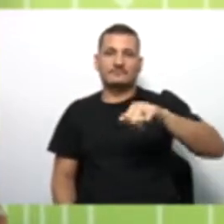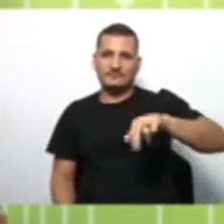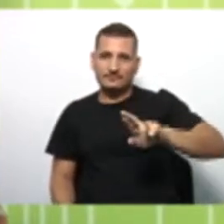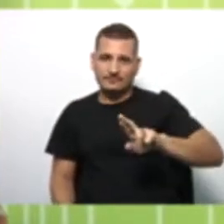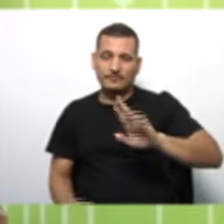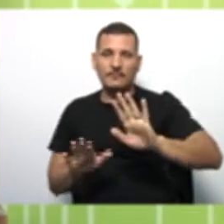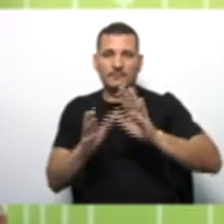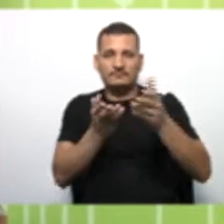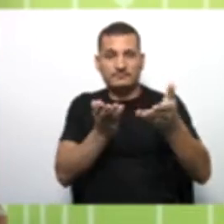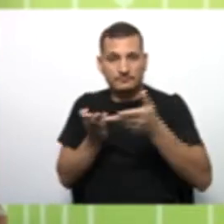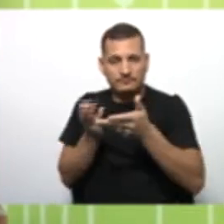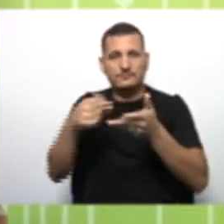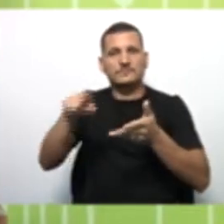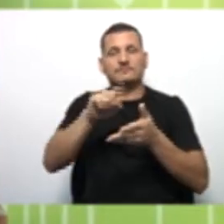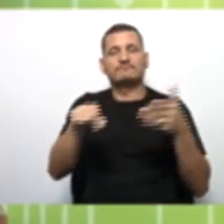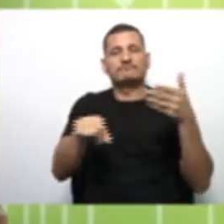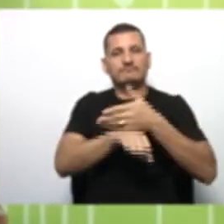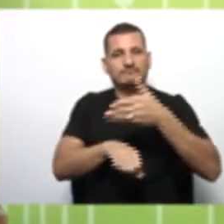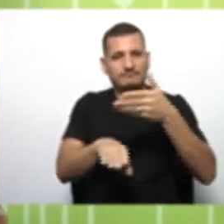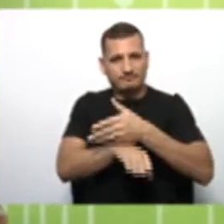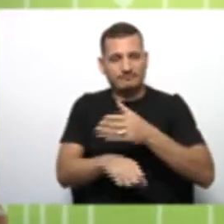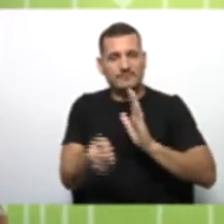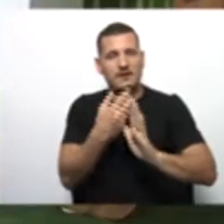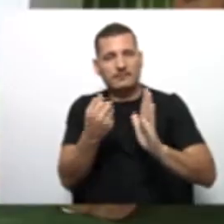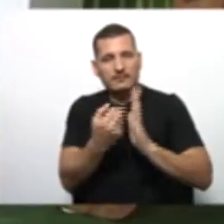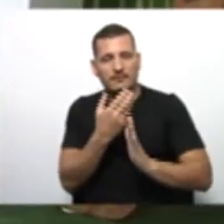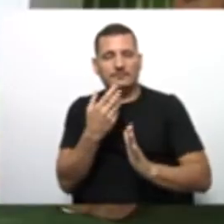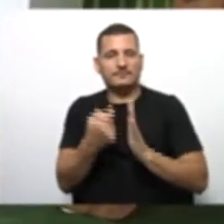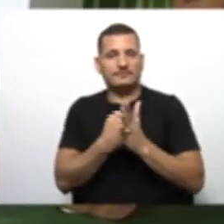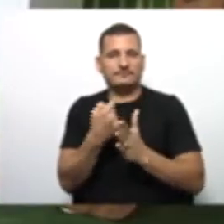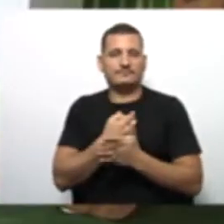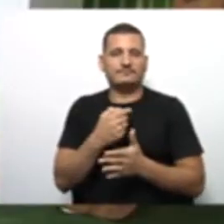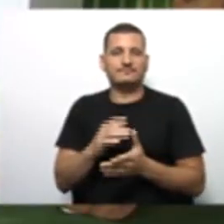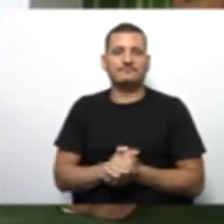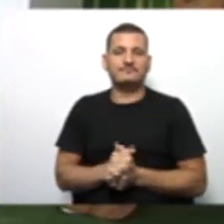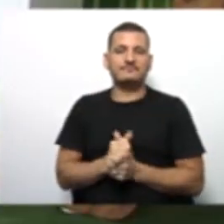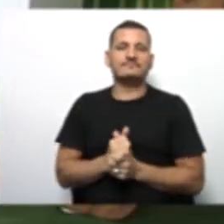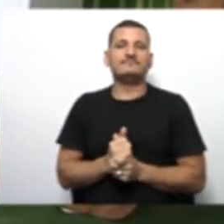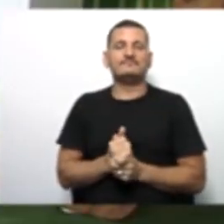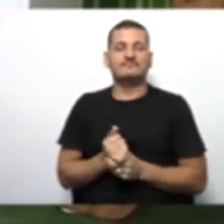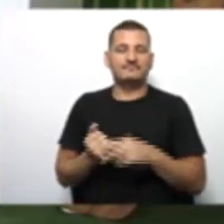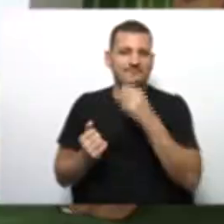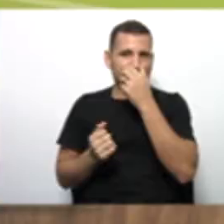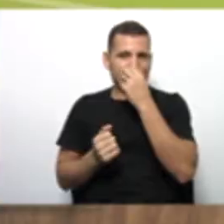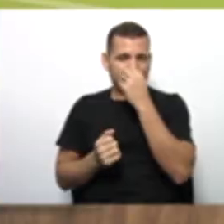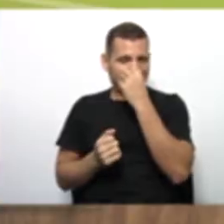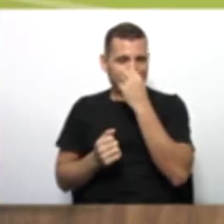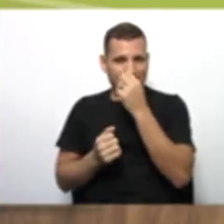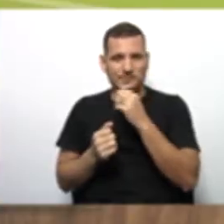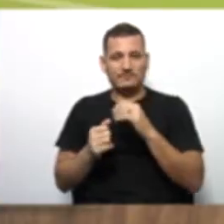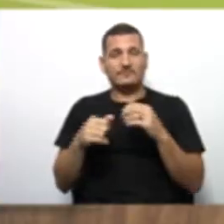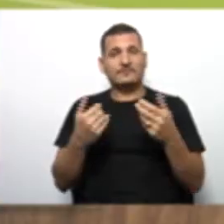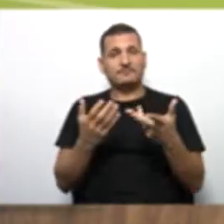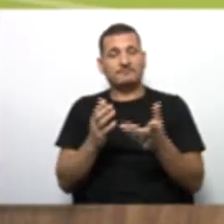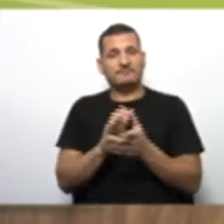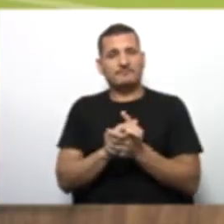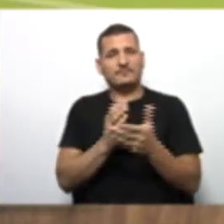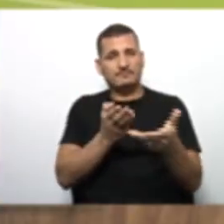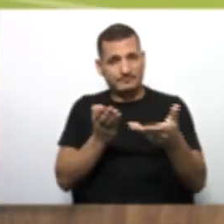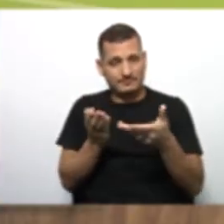possam participar. O Ademar está aí no chat, não é isso, professor? Faz aquele convite especial para o pessoal. Isso, convidamos você a